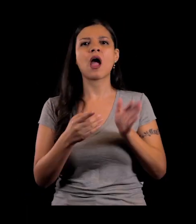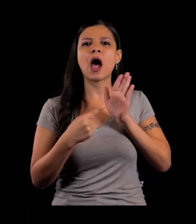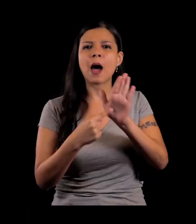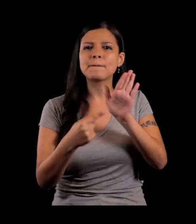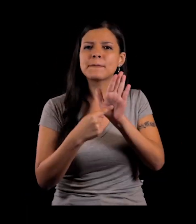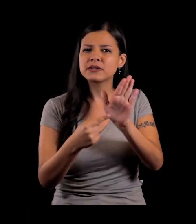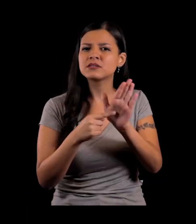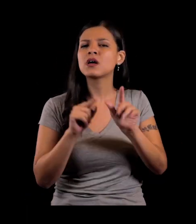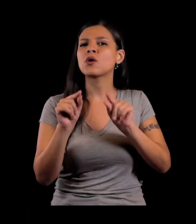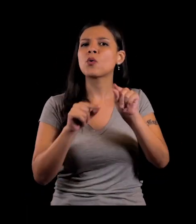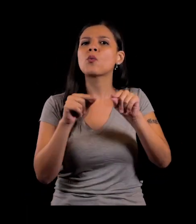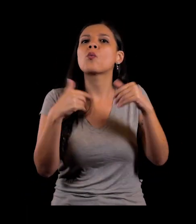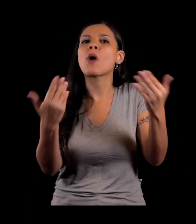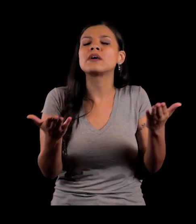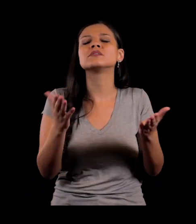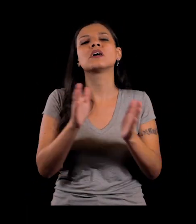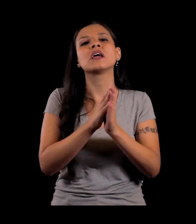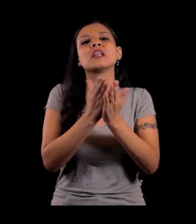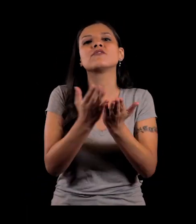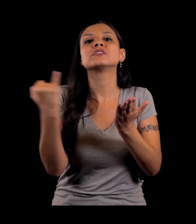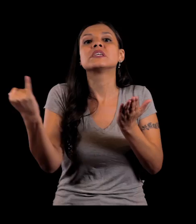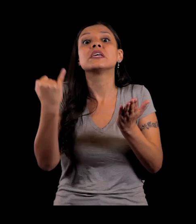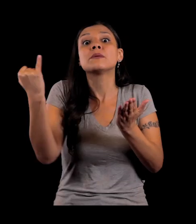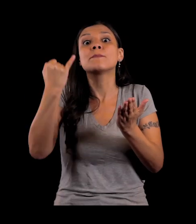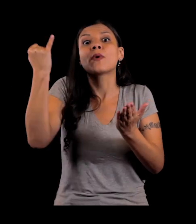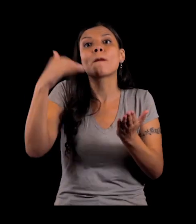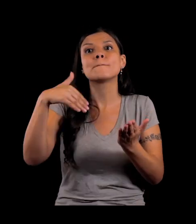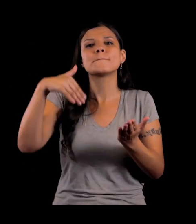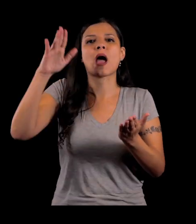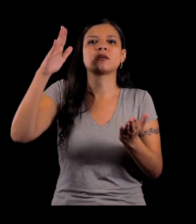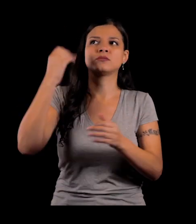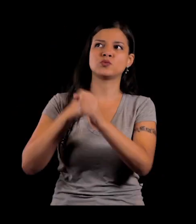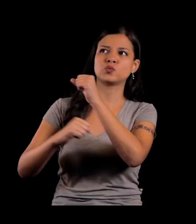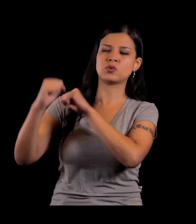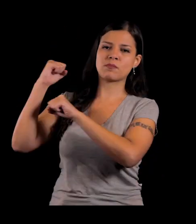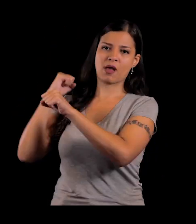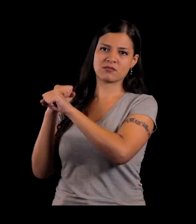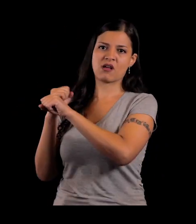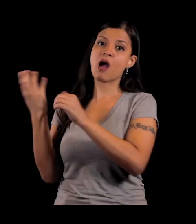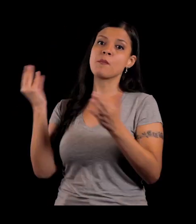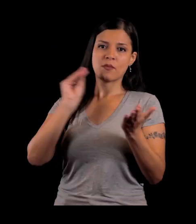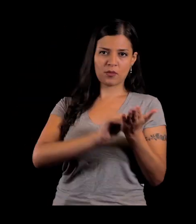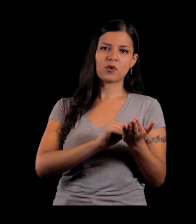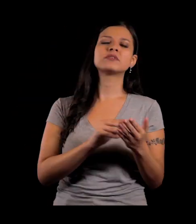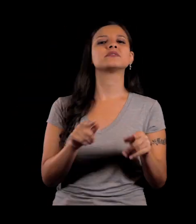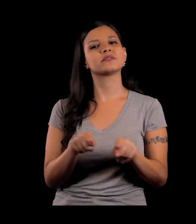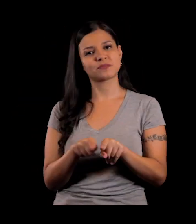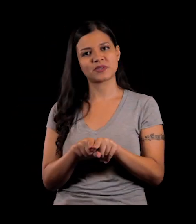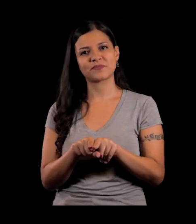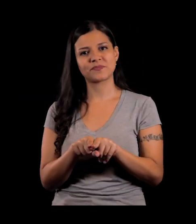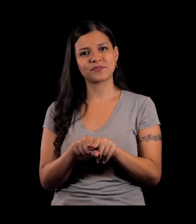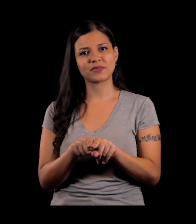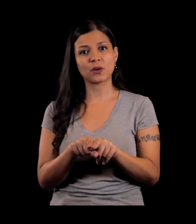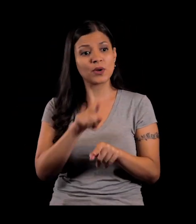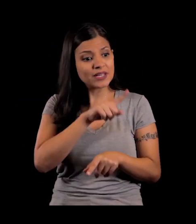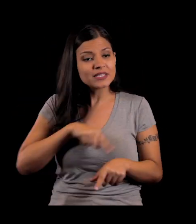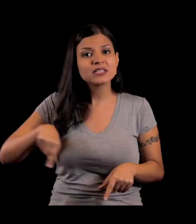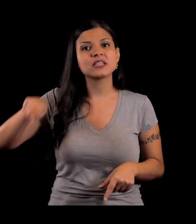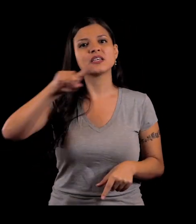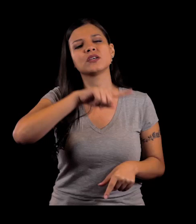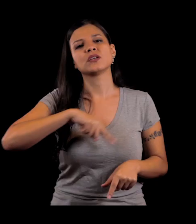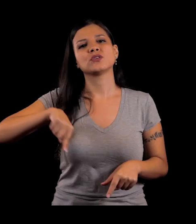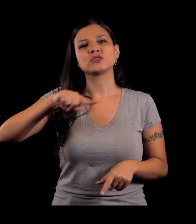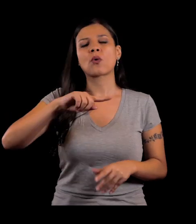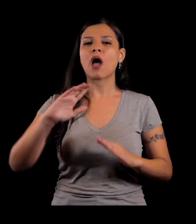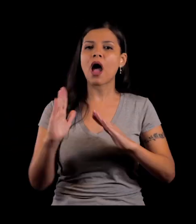os livros mais importantes publicados no ano passado. Eu acho que tudo isso